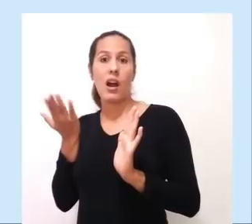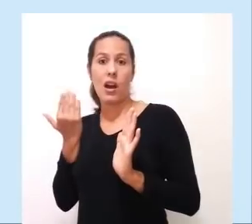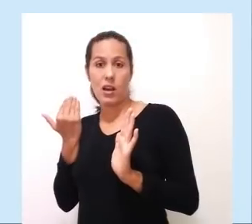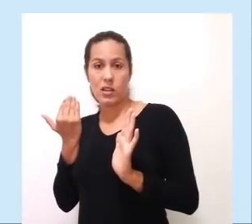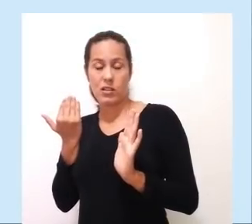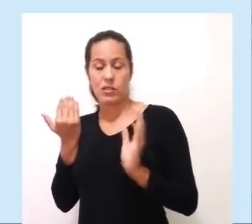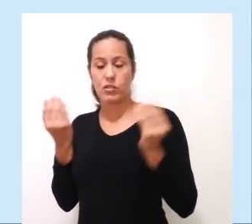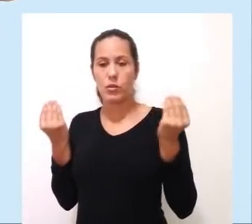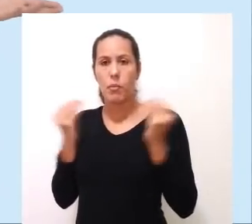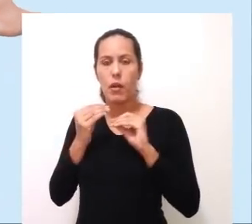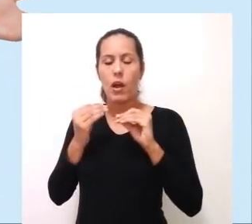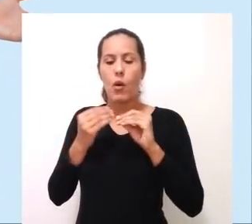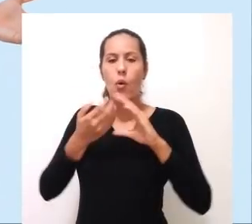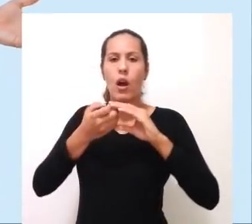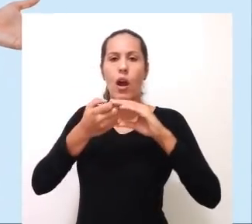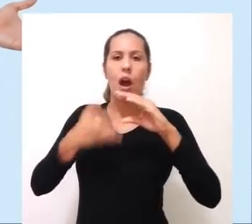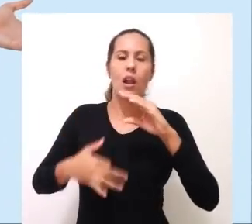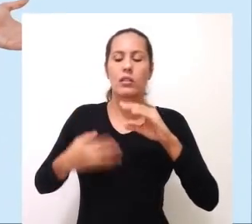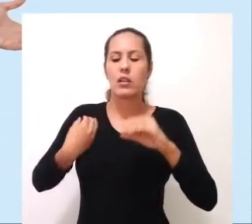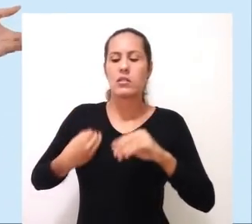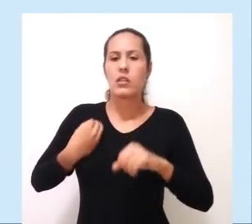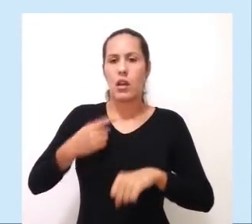atualidade. Um exemplo,